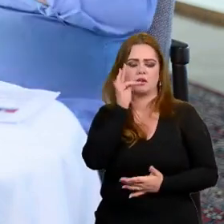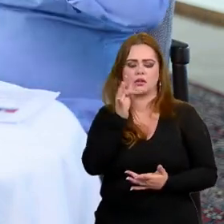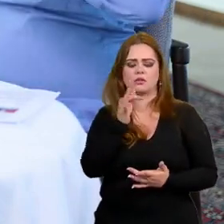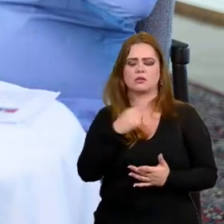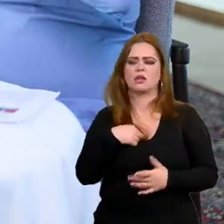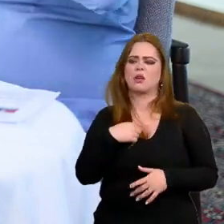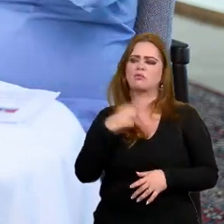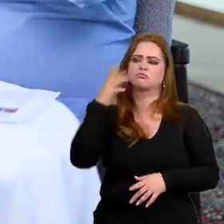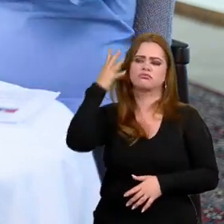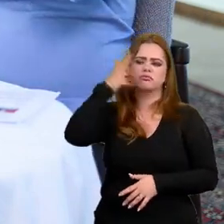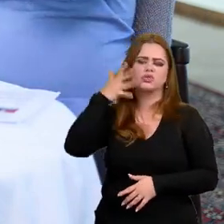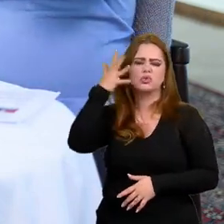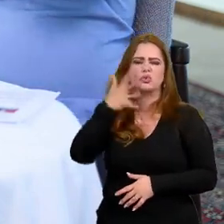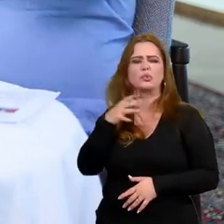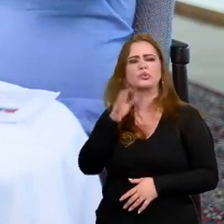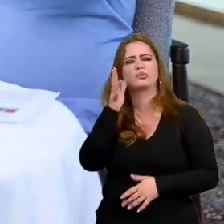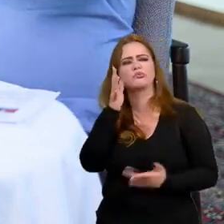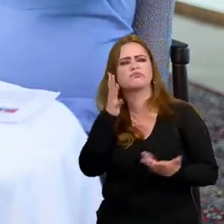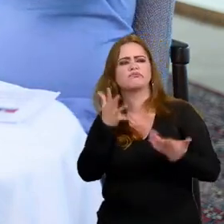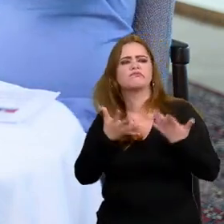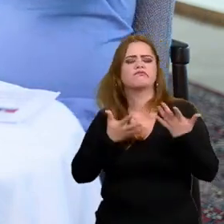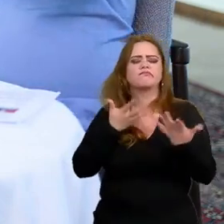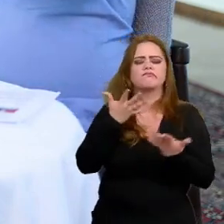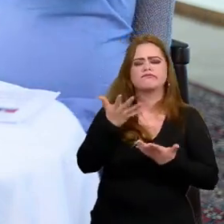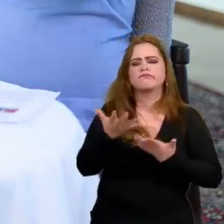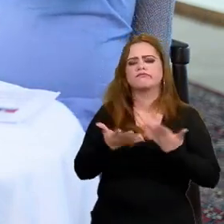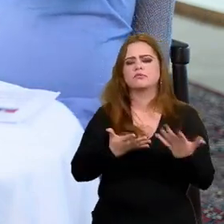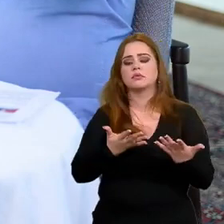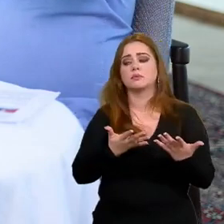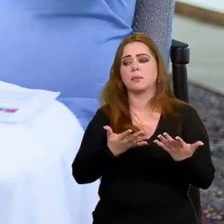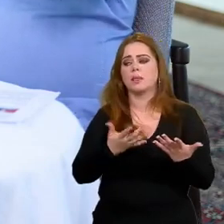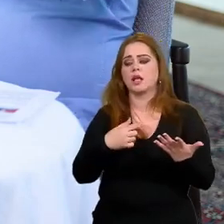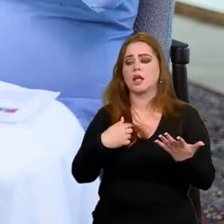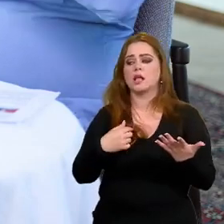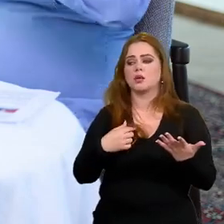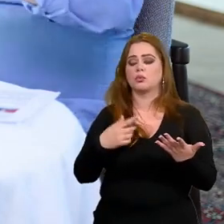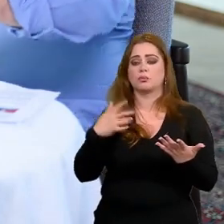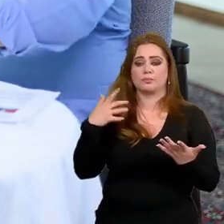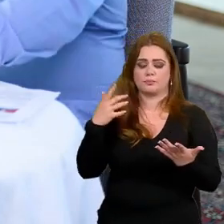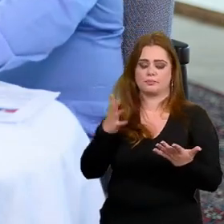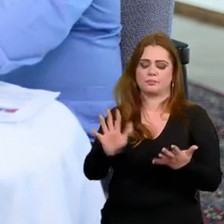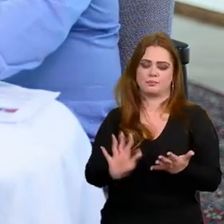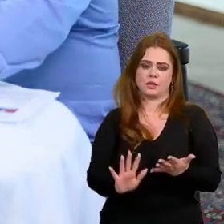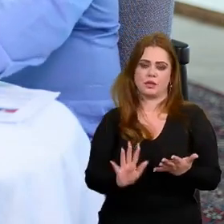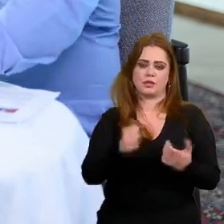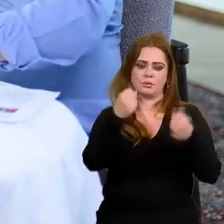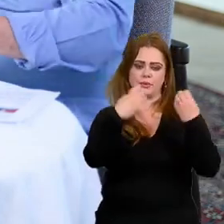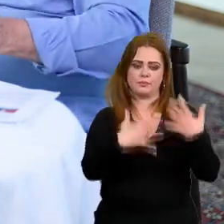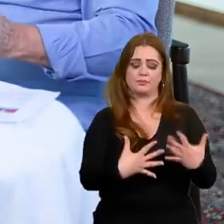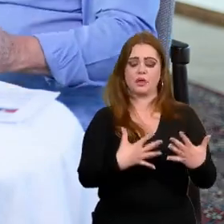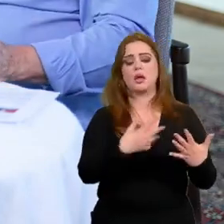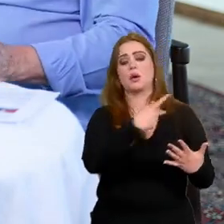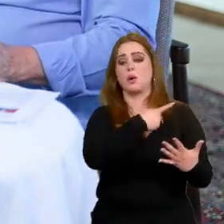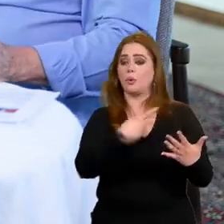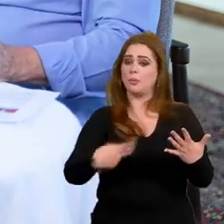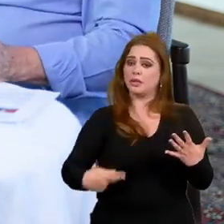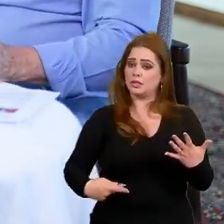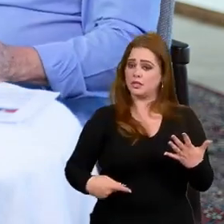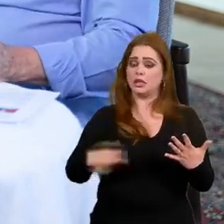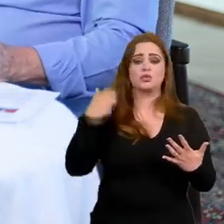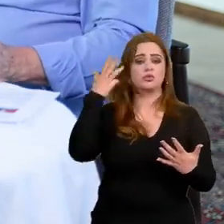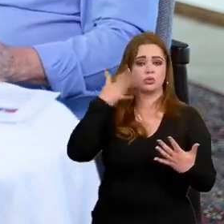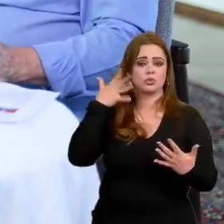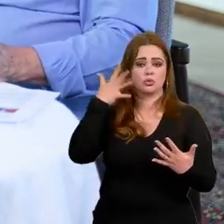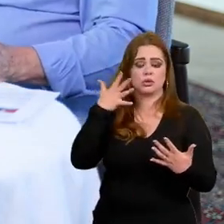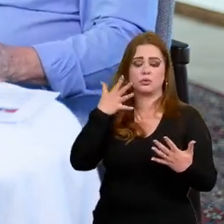não sabe, ele recebeu um discurso, né, papel, que aí, em cima da hora, se decidiu não discursar, não usar o